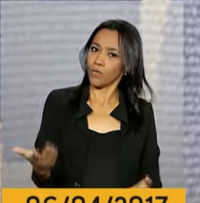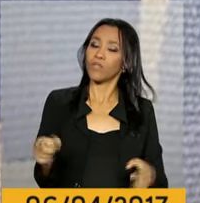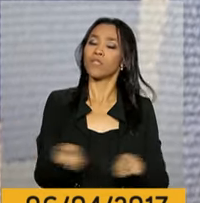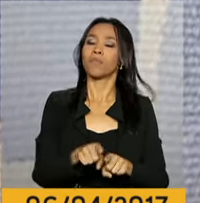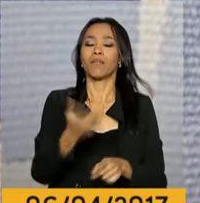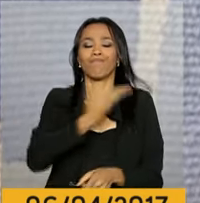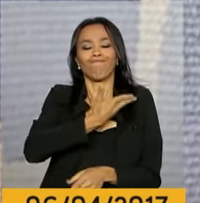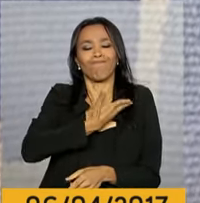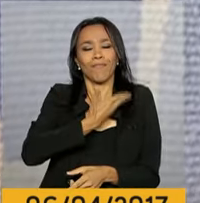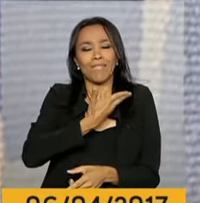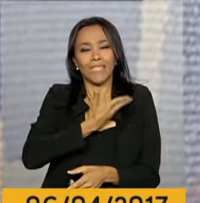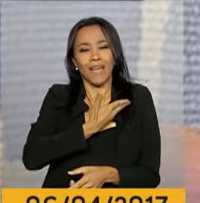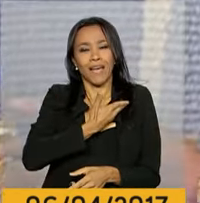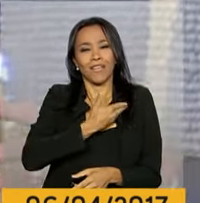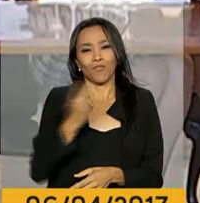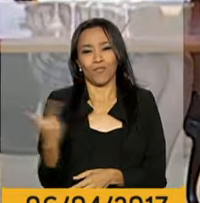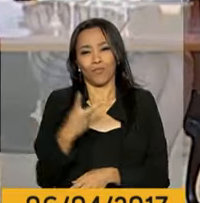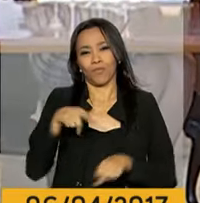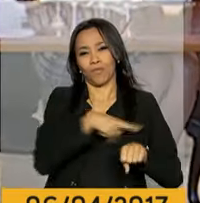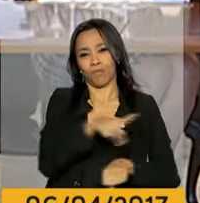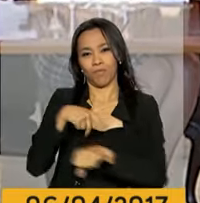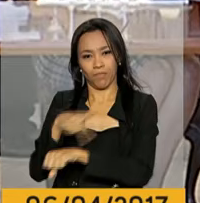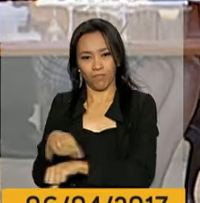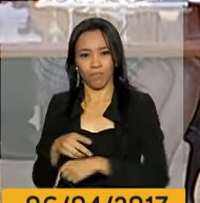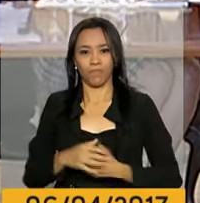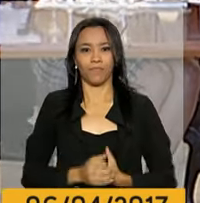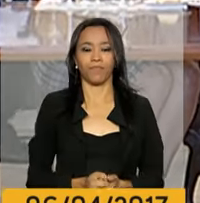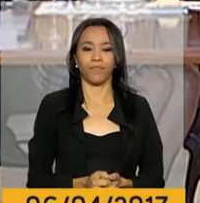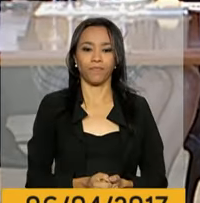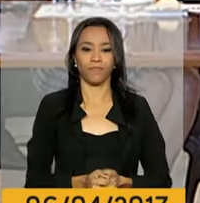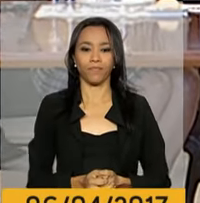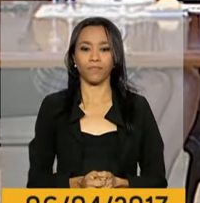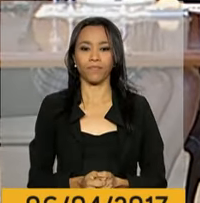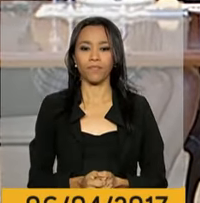que une brasileiros e suecos.